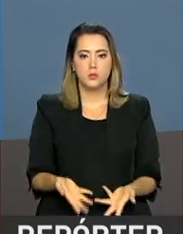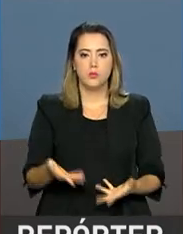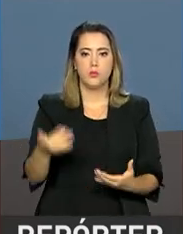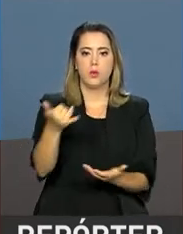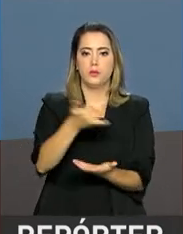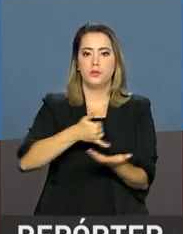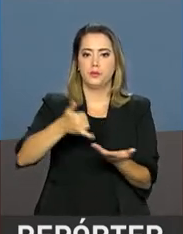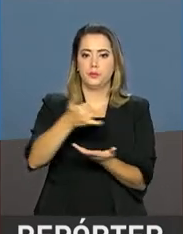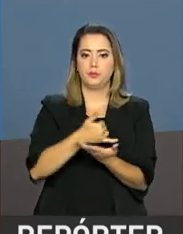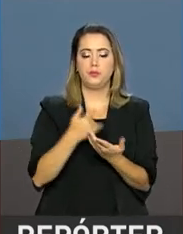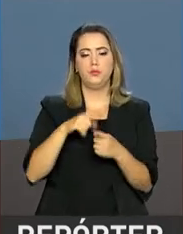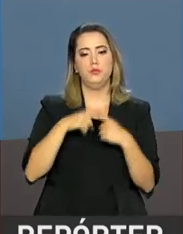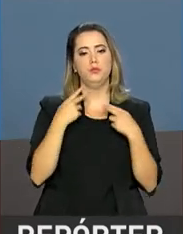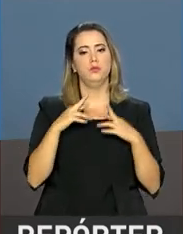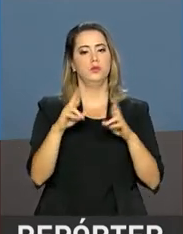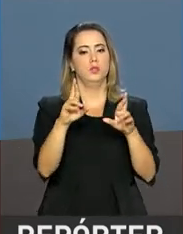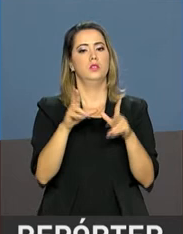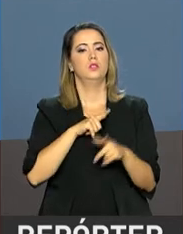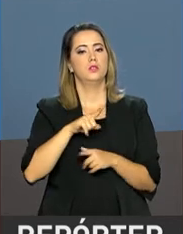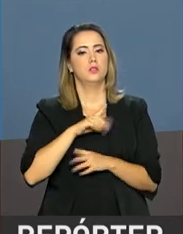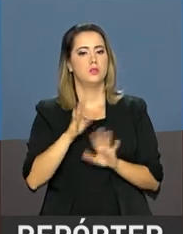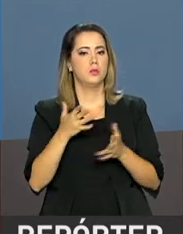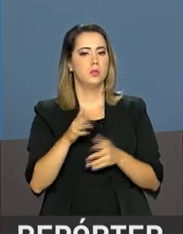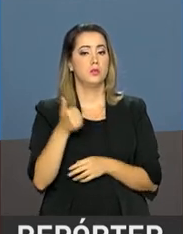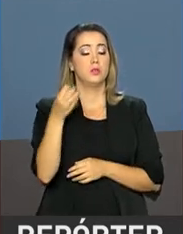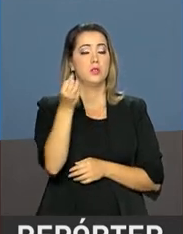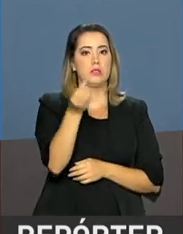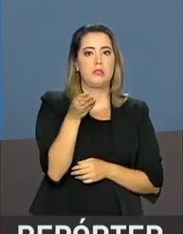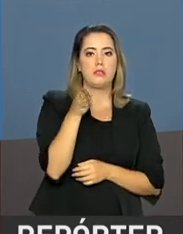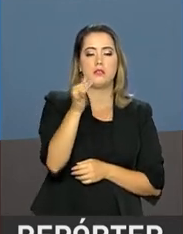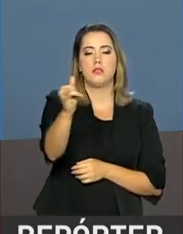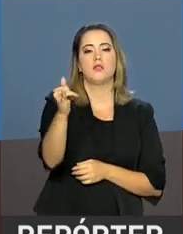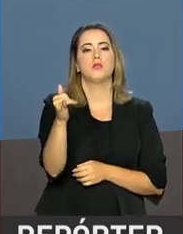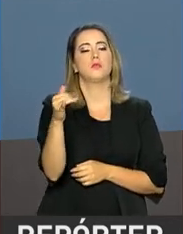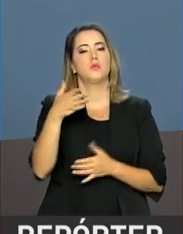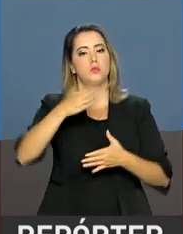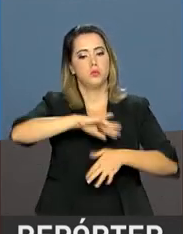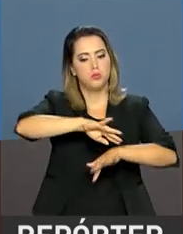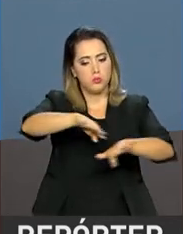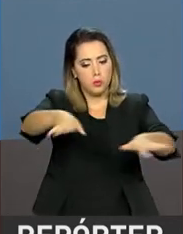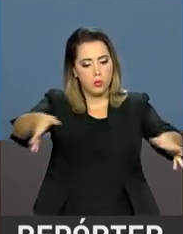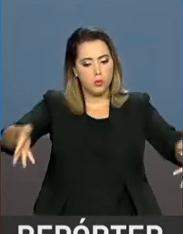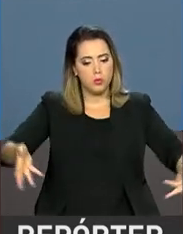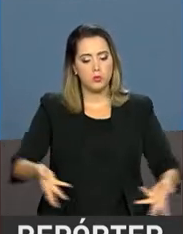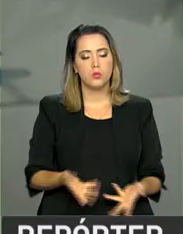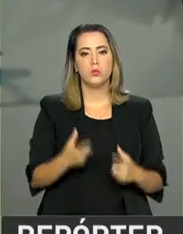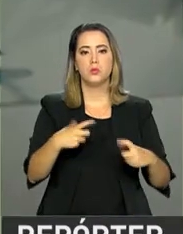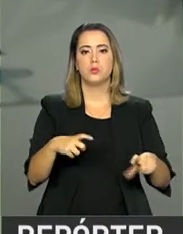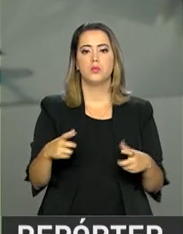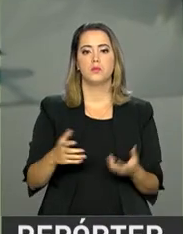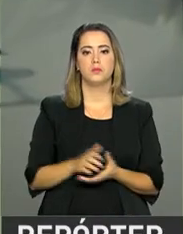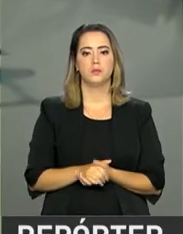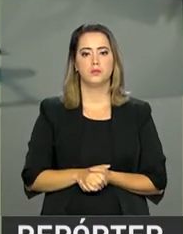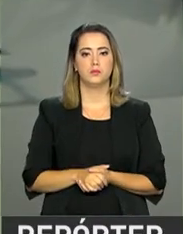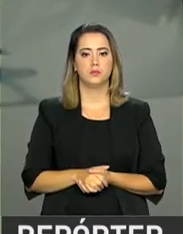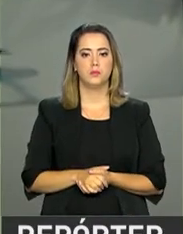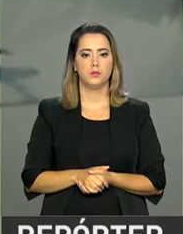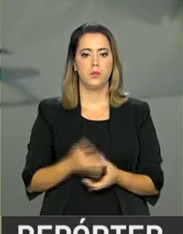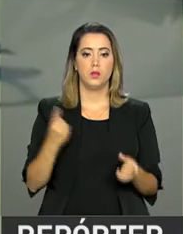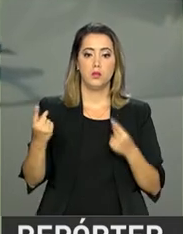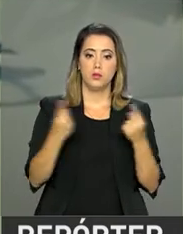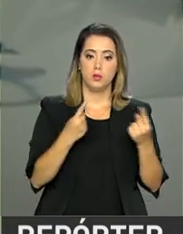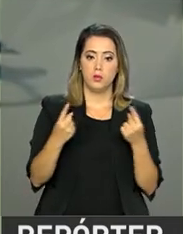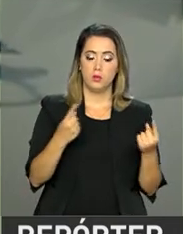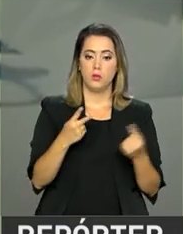estimativa é que existe uma reserva de pelo menos 16 bilhões de barris na área cada poço do